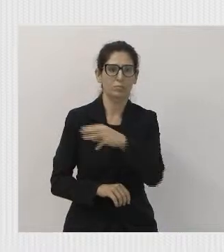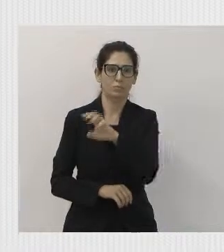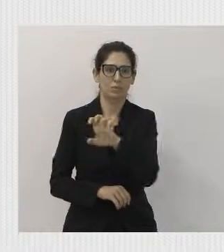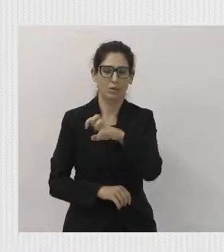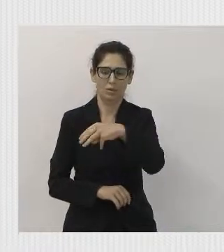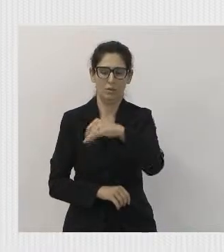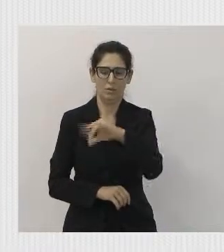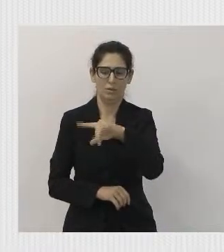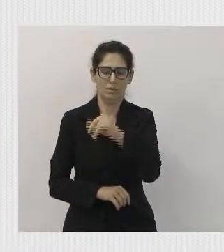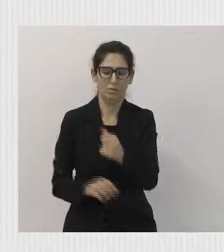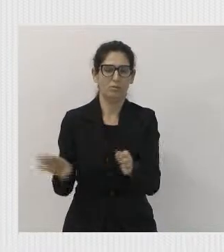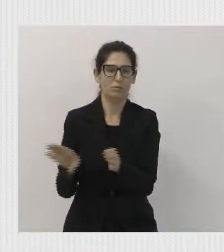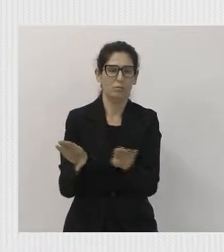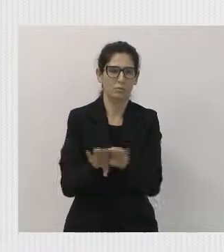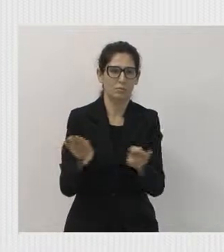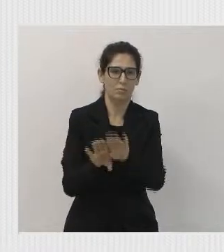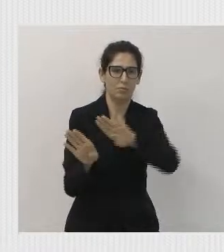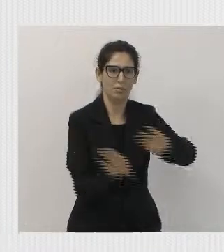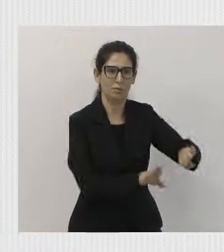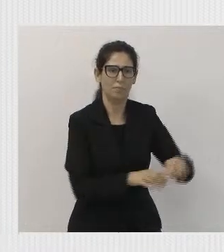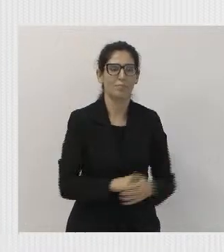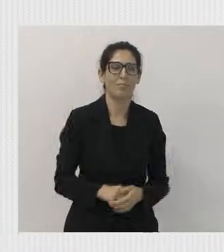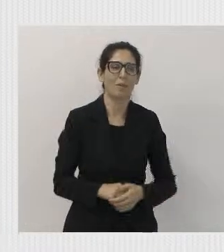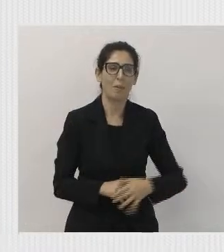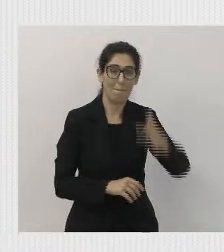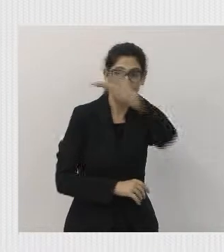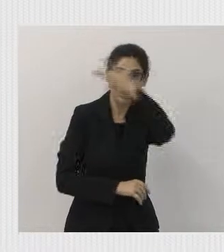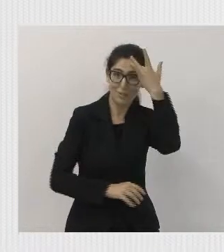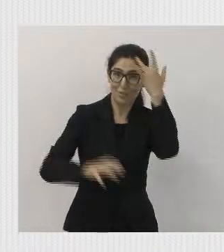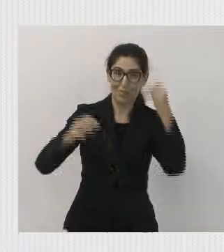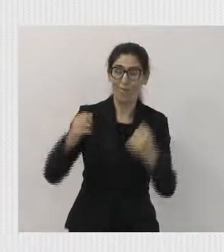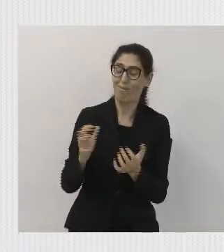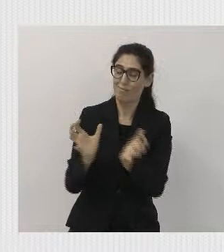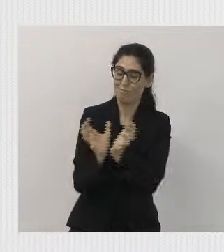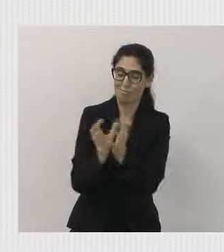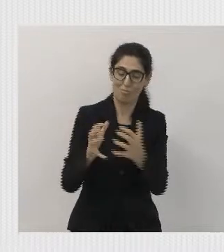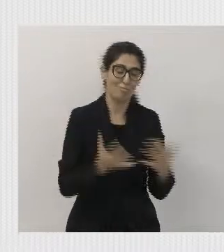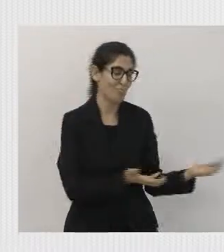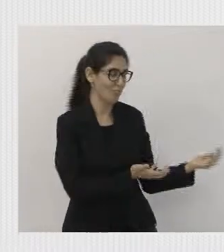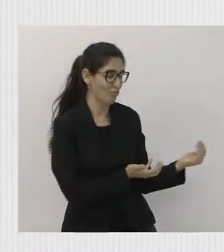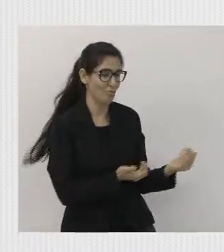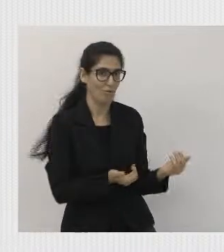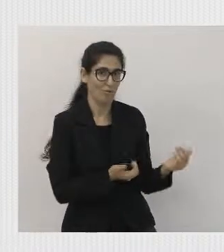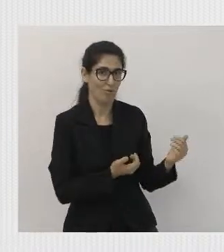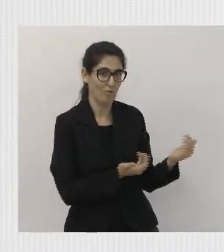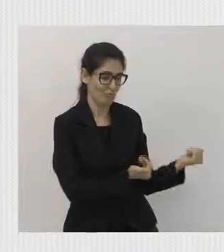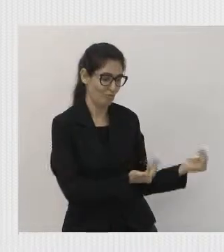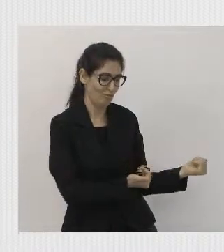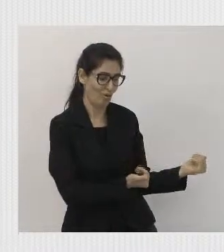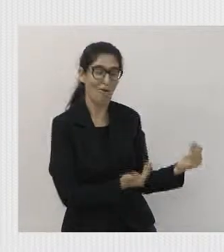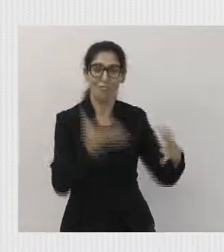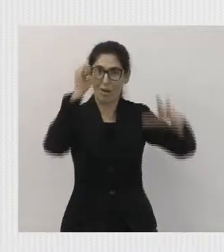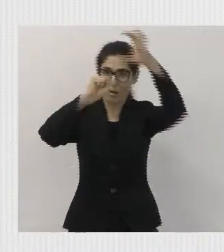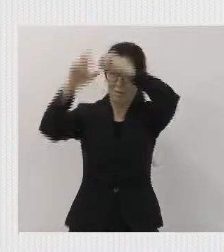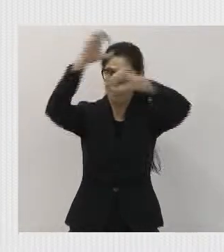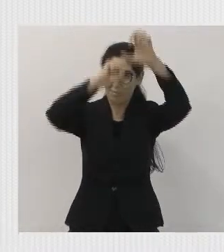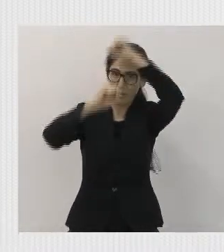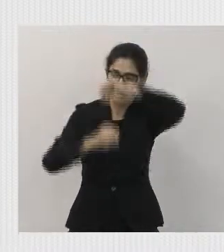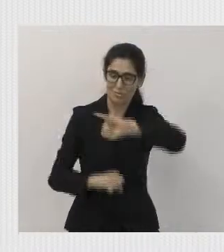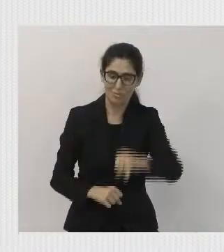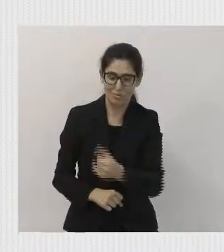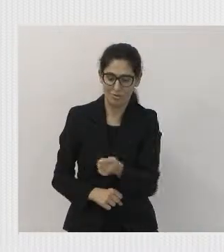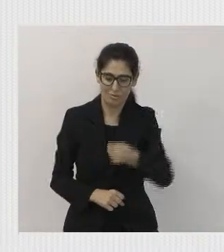eu reconheci o trabalho do aprendiz, da Jean, que é um trabalho perseverante. Eles fazem questão de vir aqui